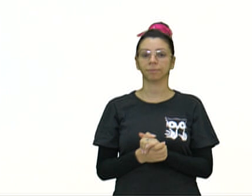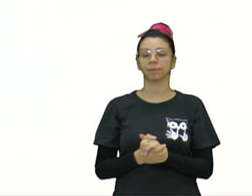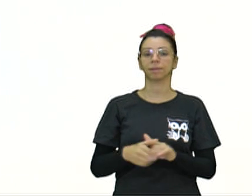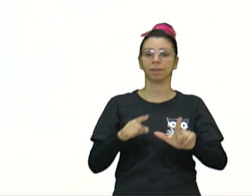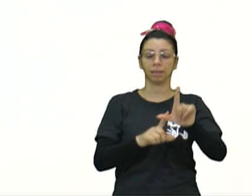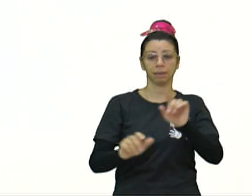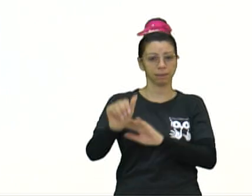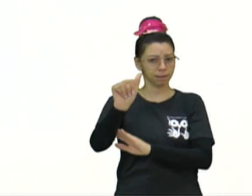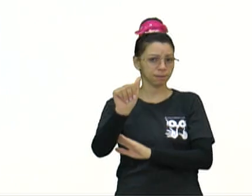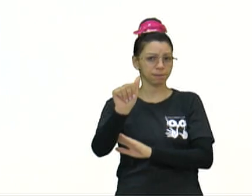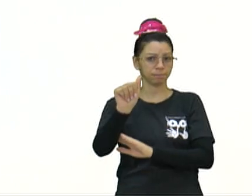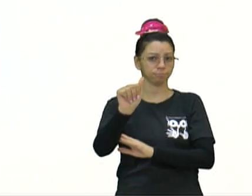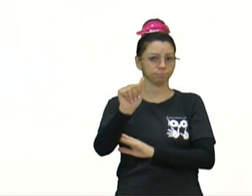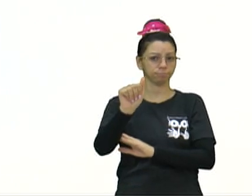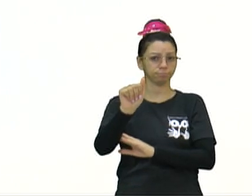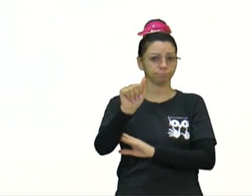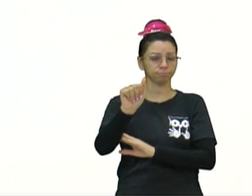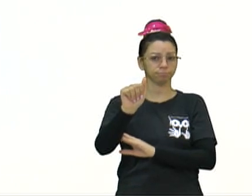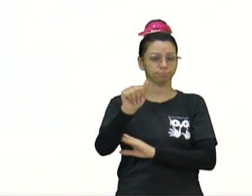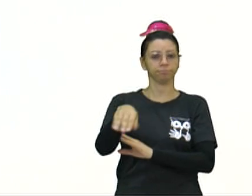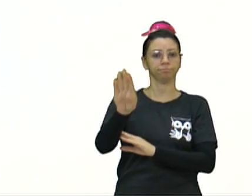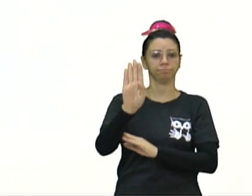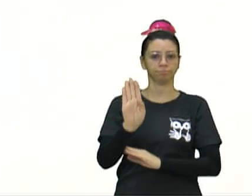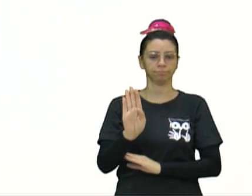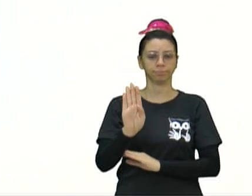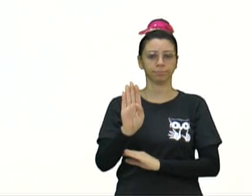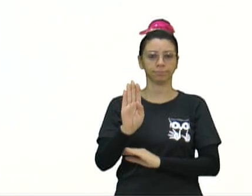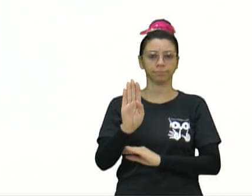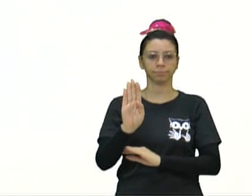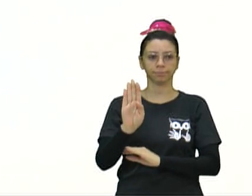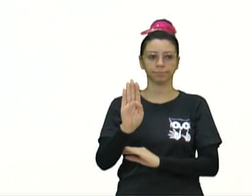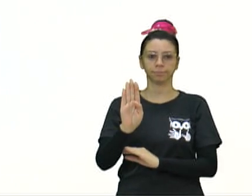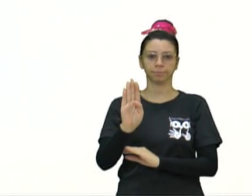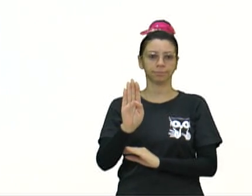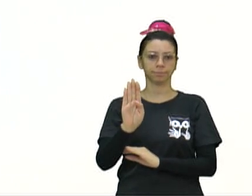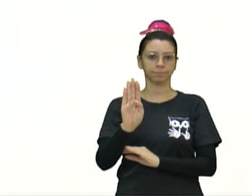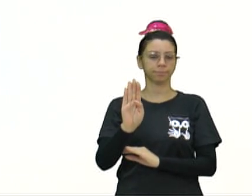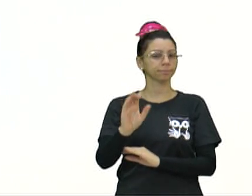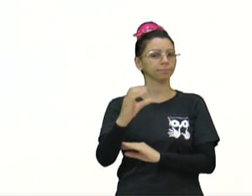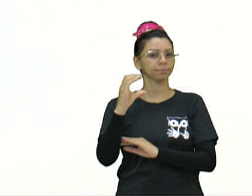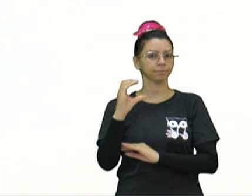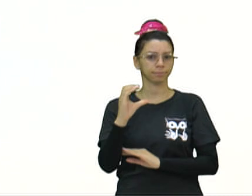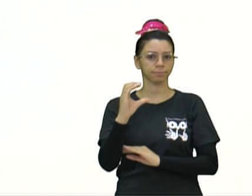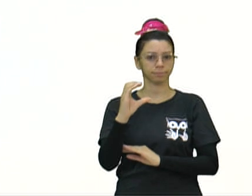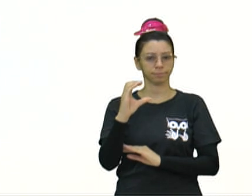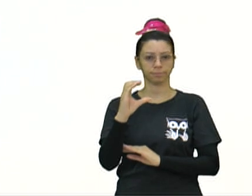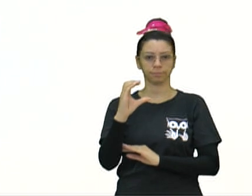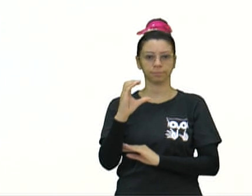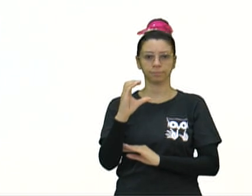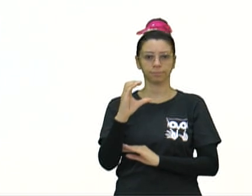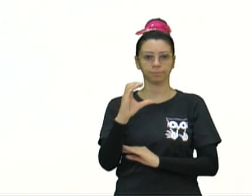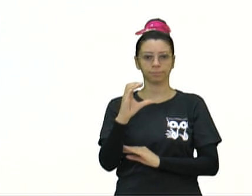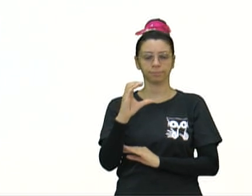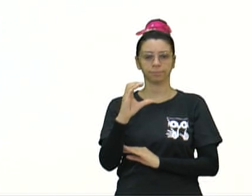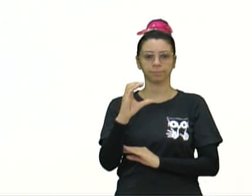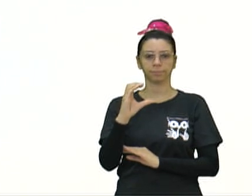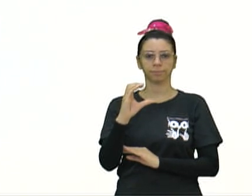A, FIFA e CBF. Letra B, WKF e CBK. Letra C, WTF